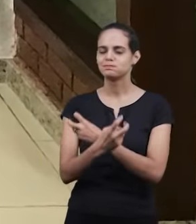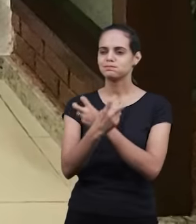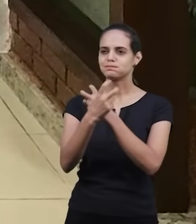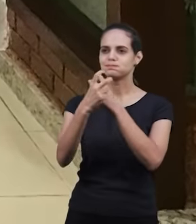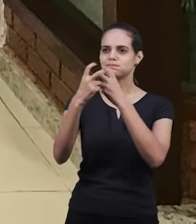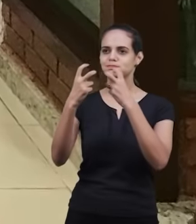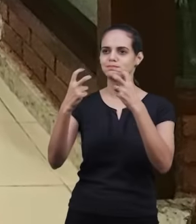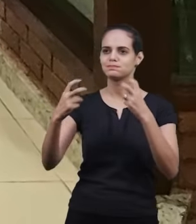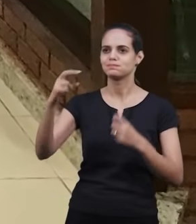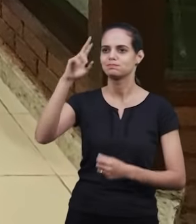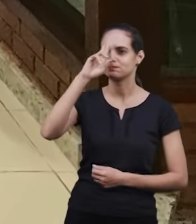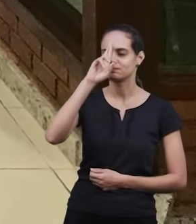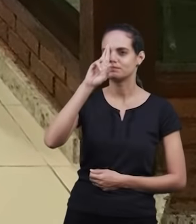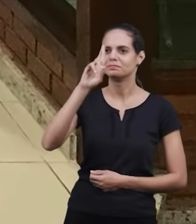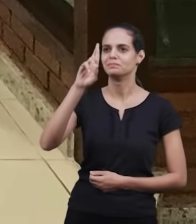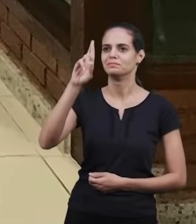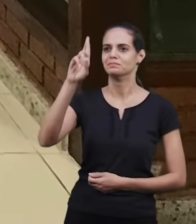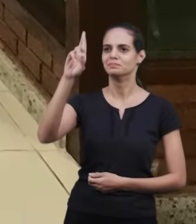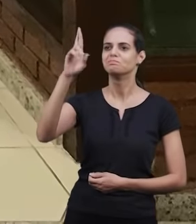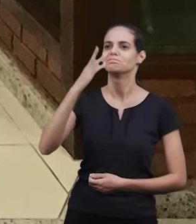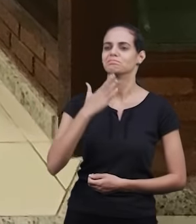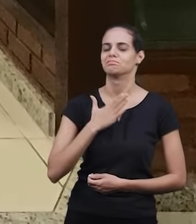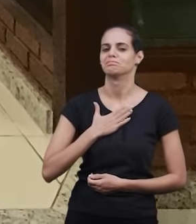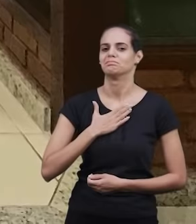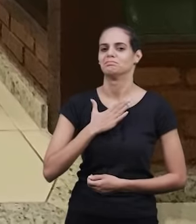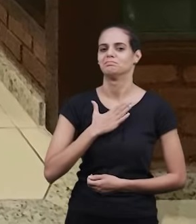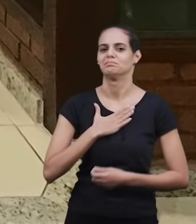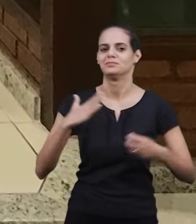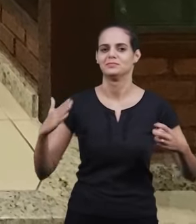Clamo a ti, ó meu